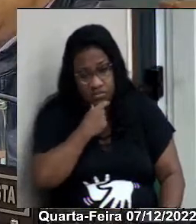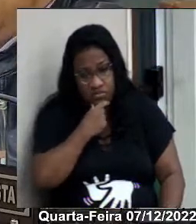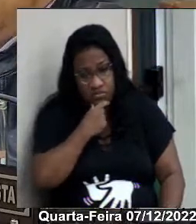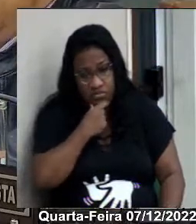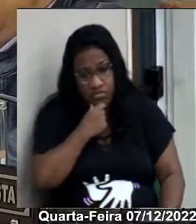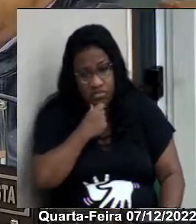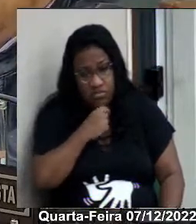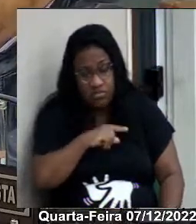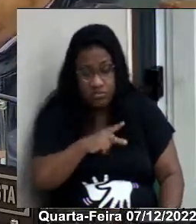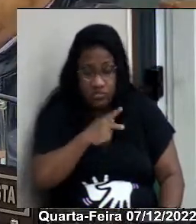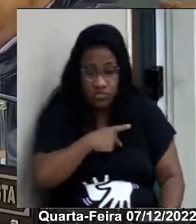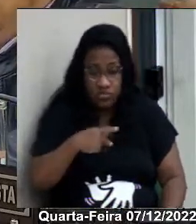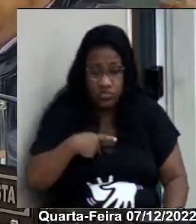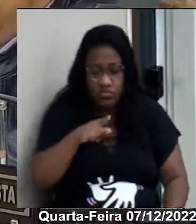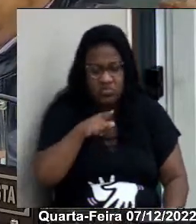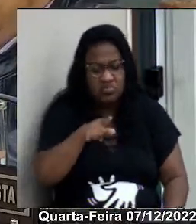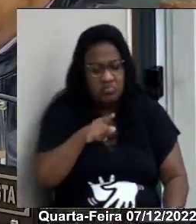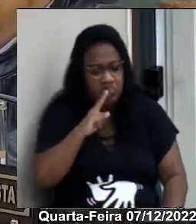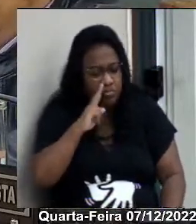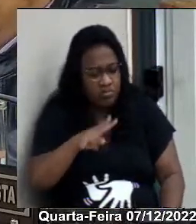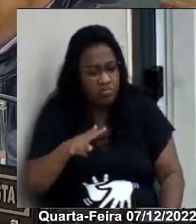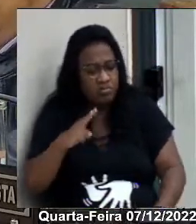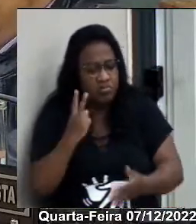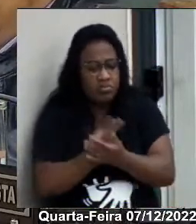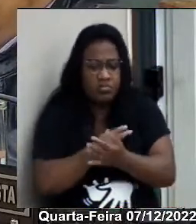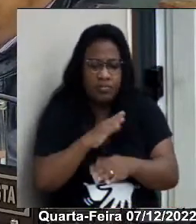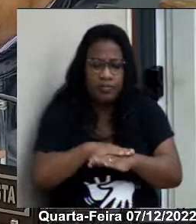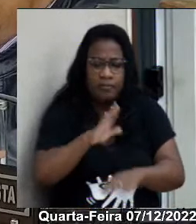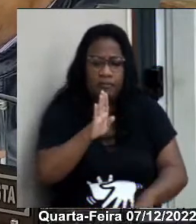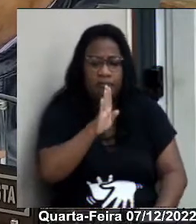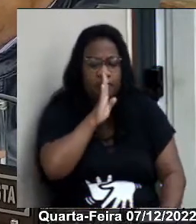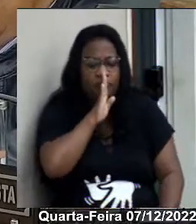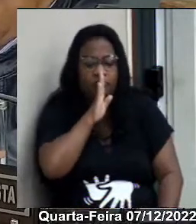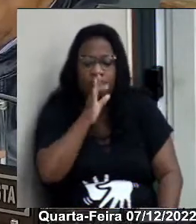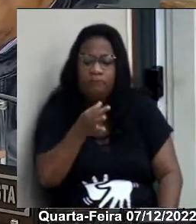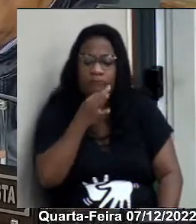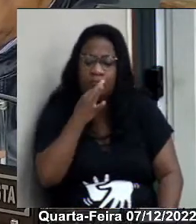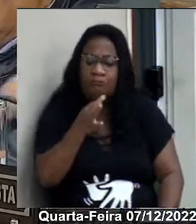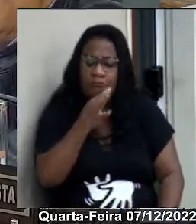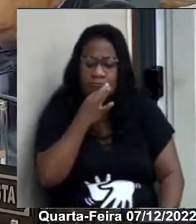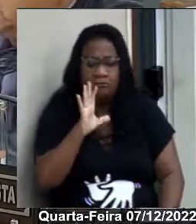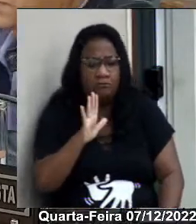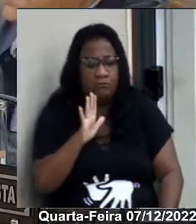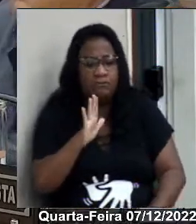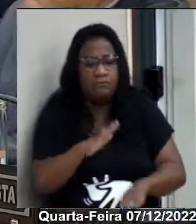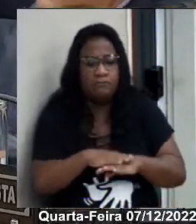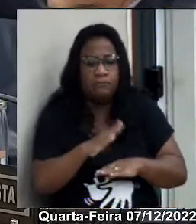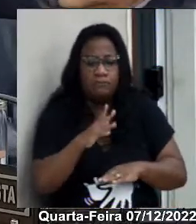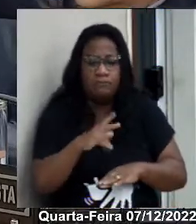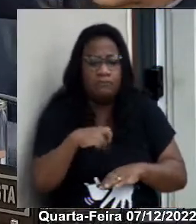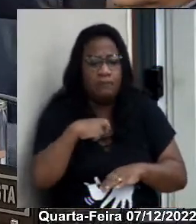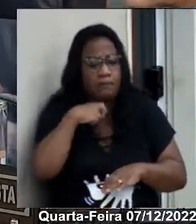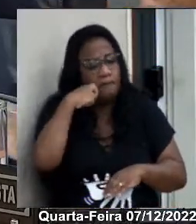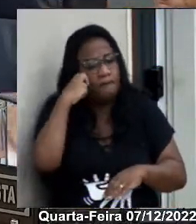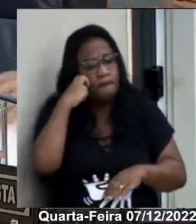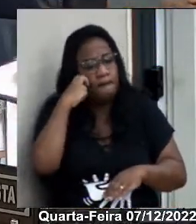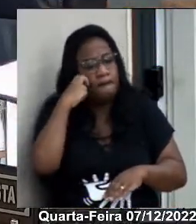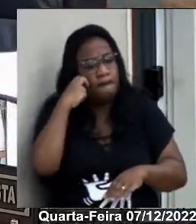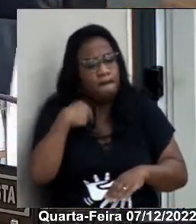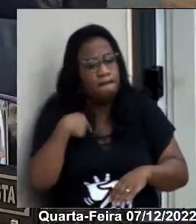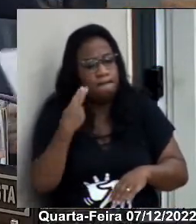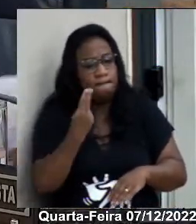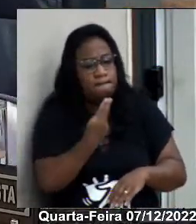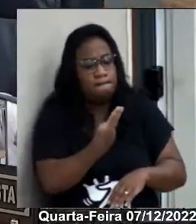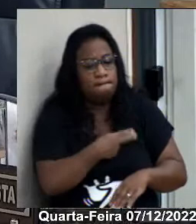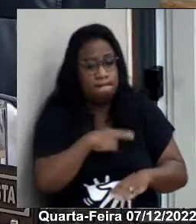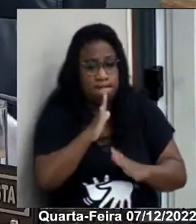senhor se cala, que o senhor não tem opinião, e que, infelizmente, envergonha a